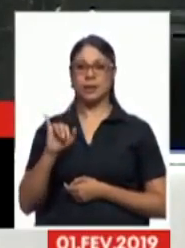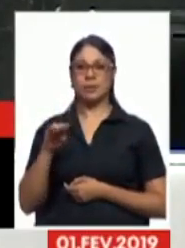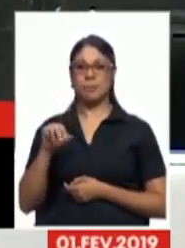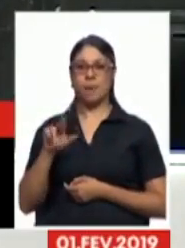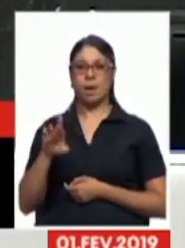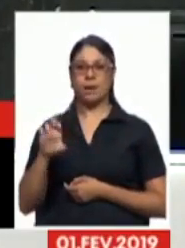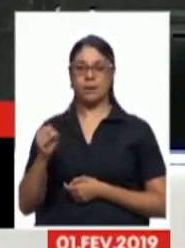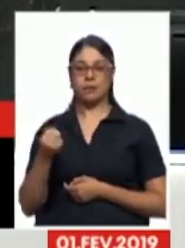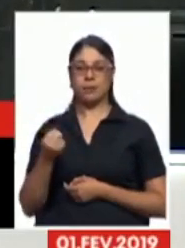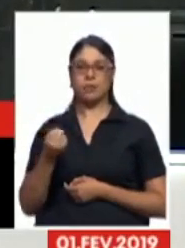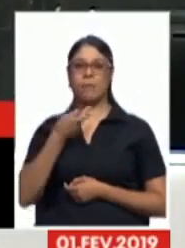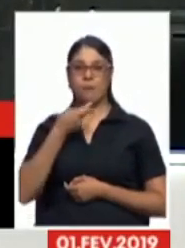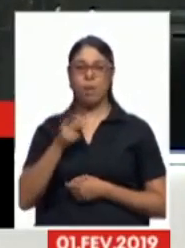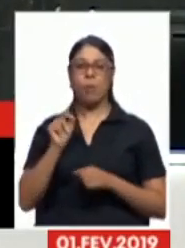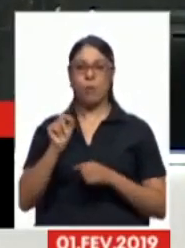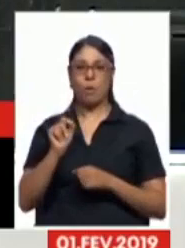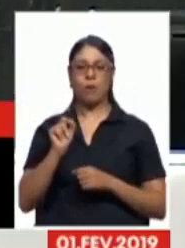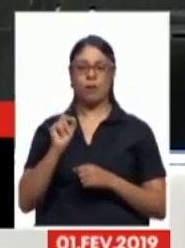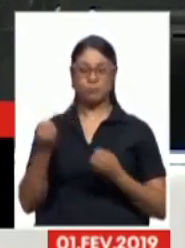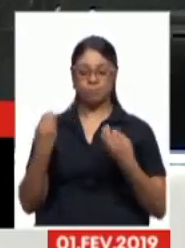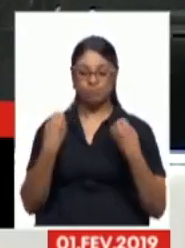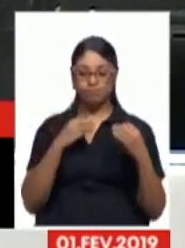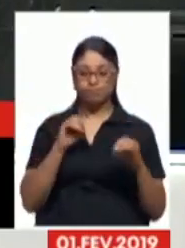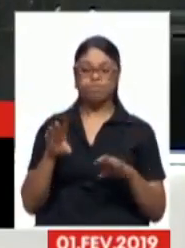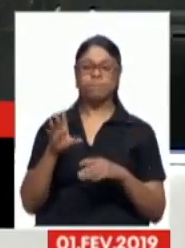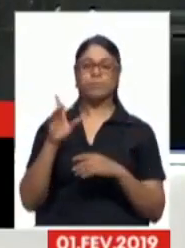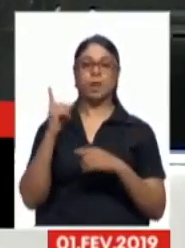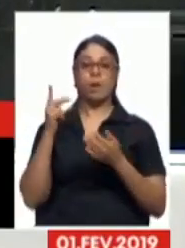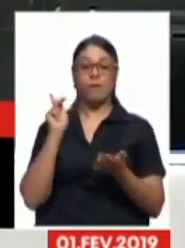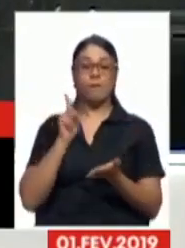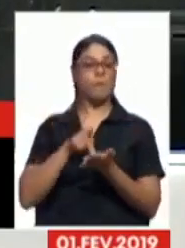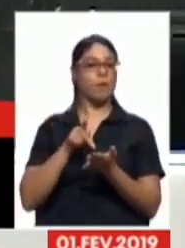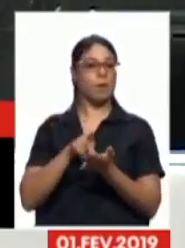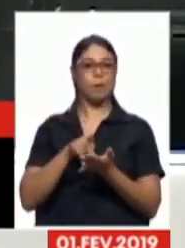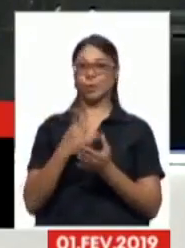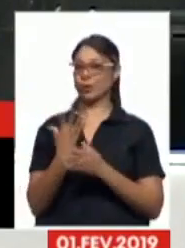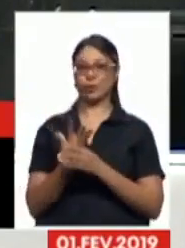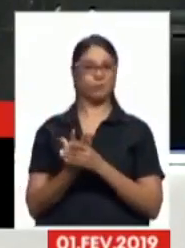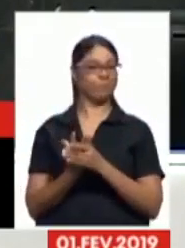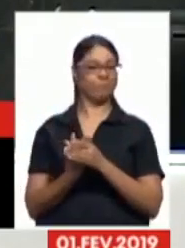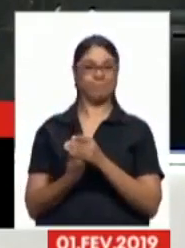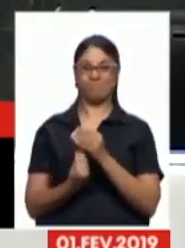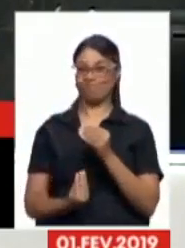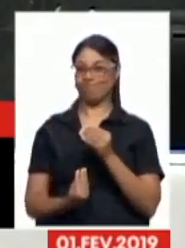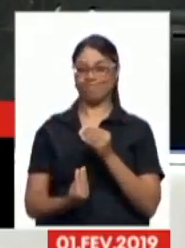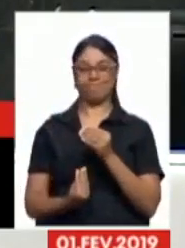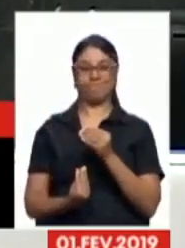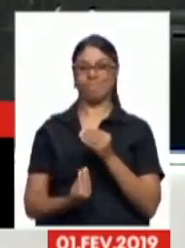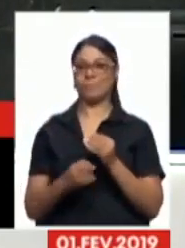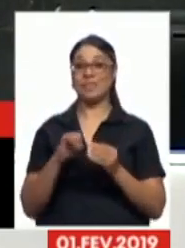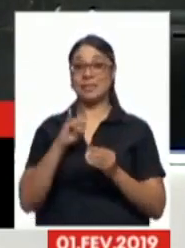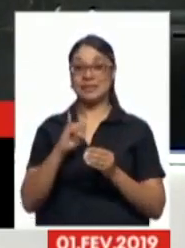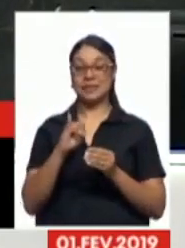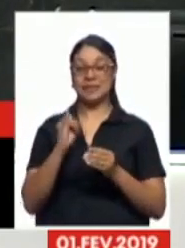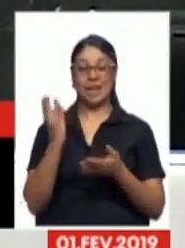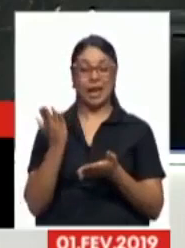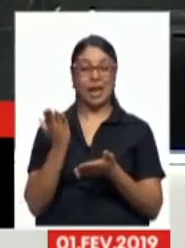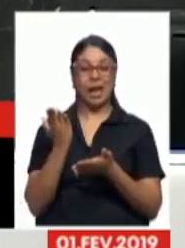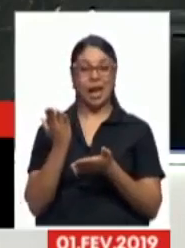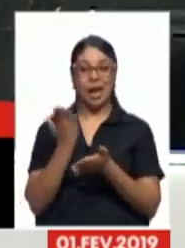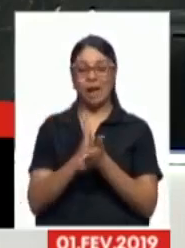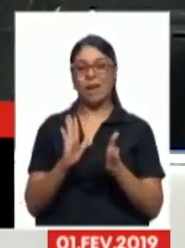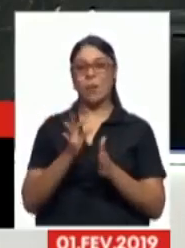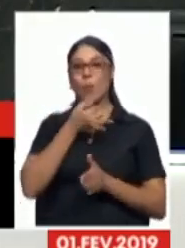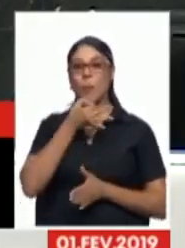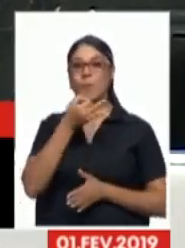abro aspas, a verdade não desaparece quando é eliminada a opinião dos que divergem,